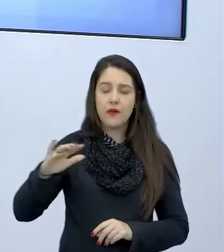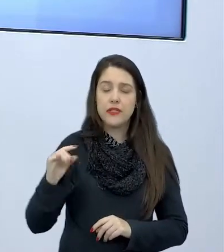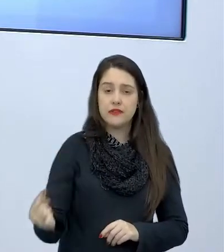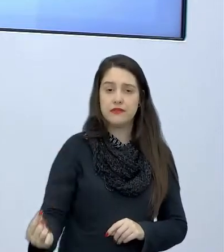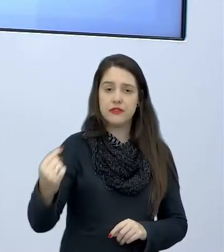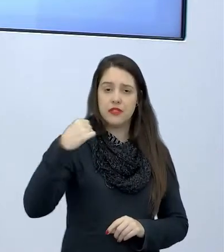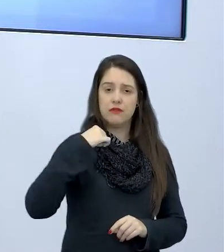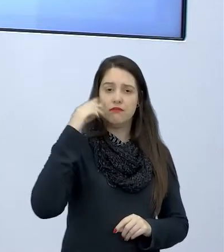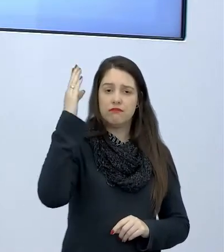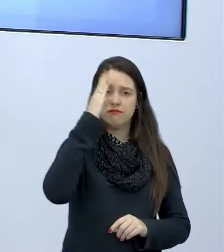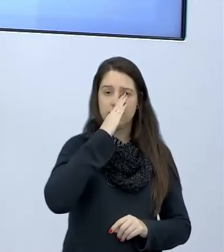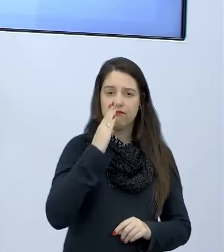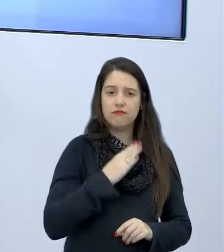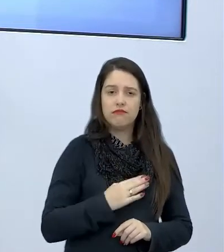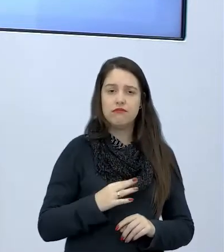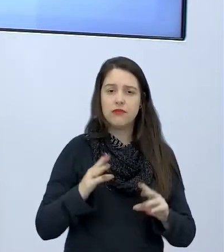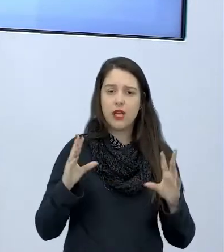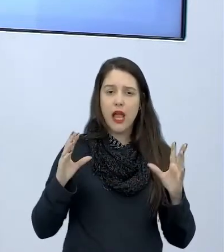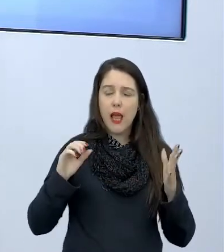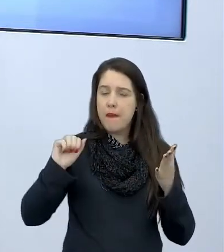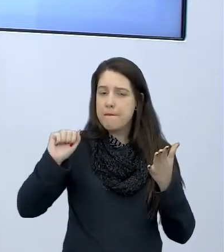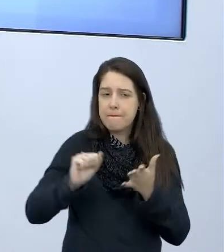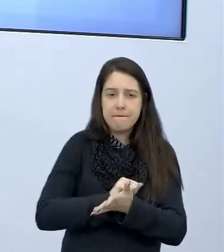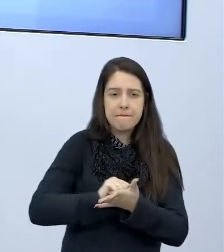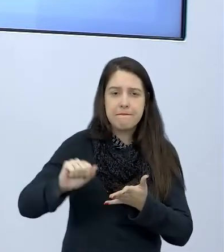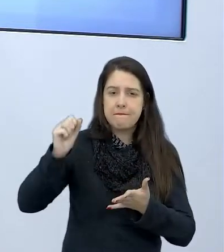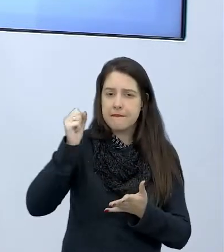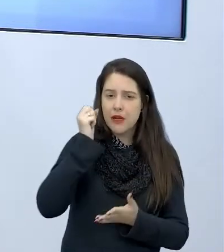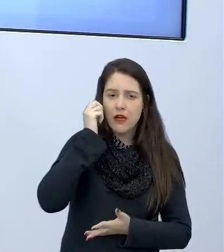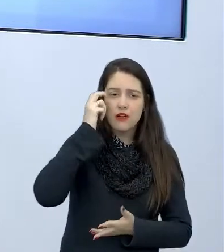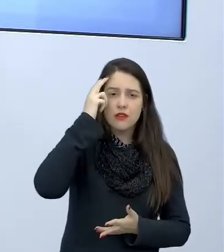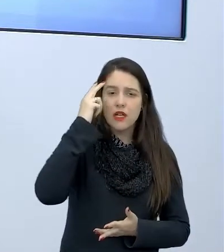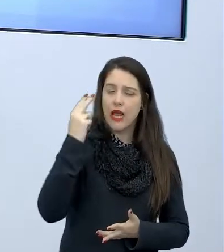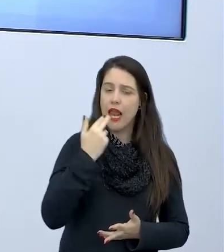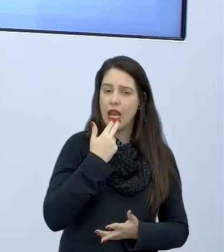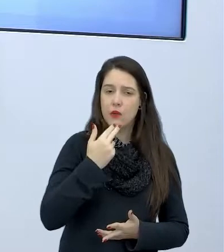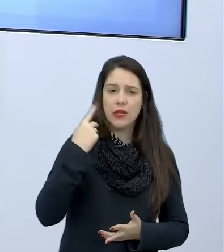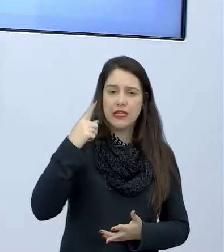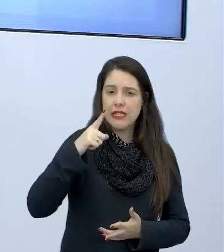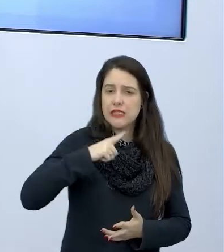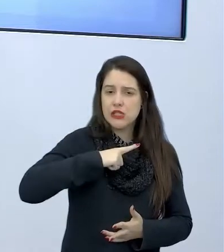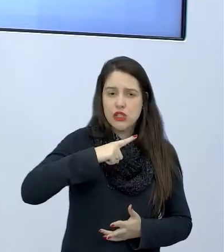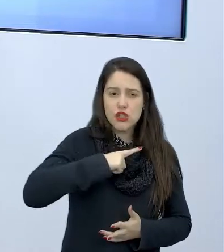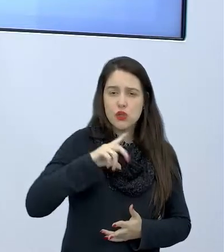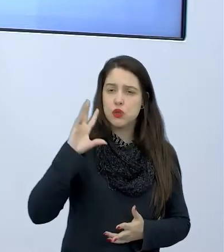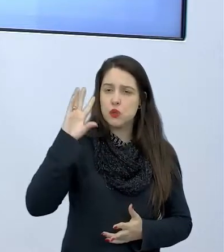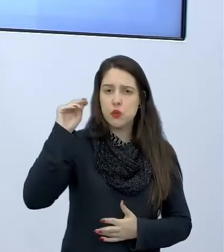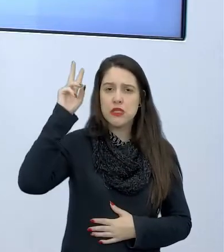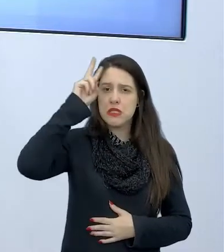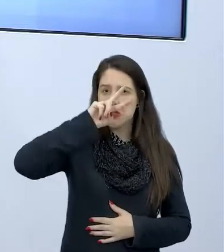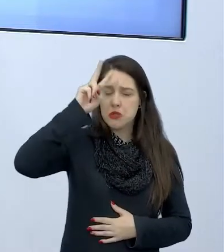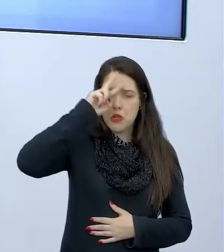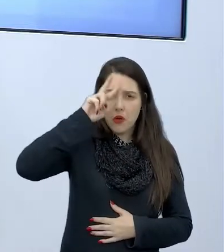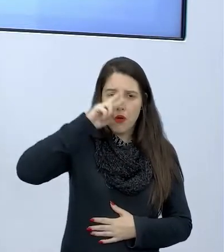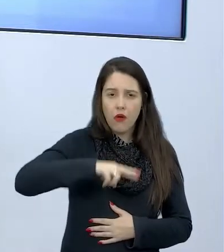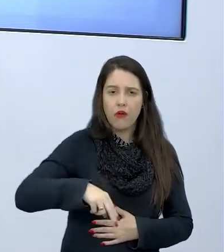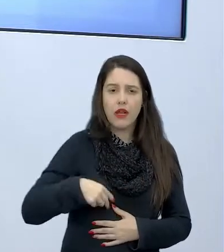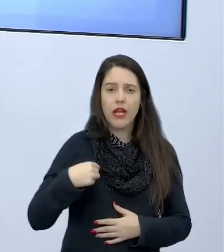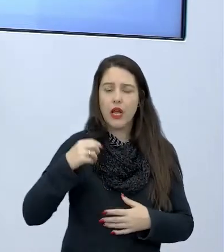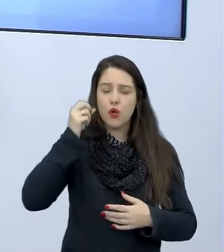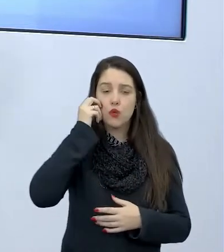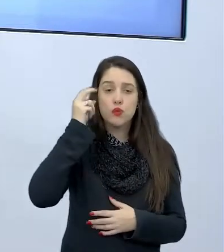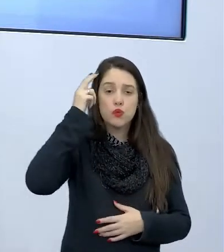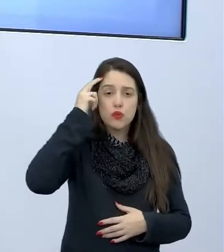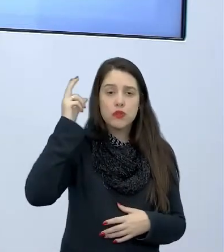cá, muitas vezes apagaram a cultura que eles tinham, a língua que eles tinham, toda a história da sua